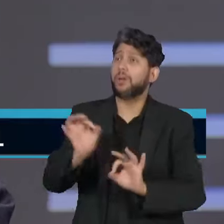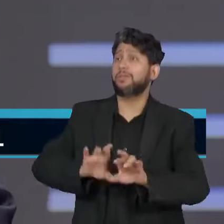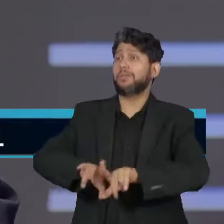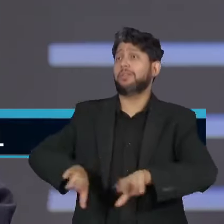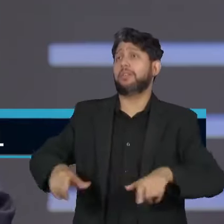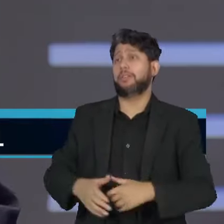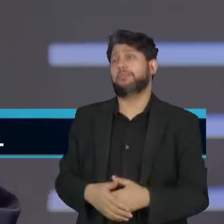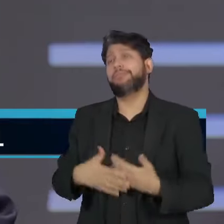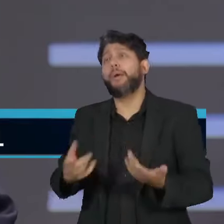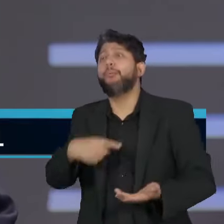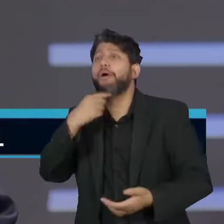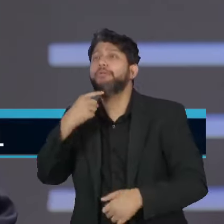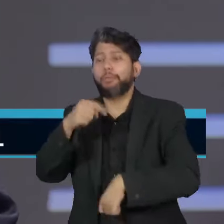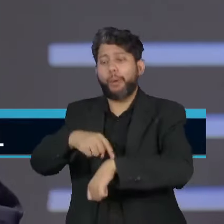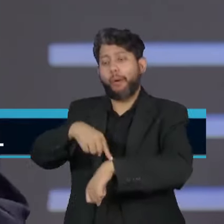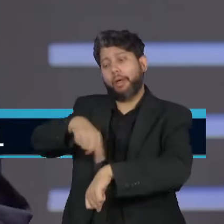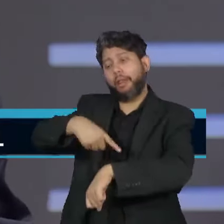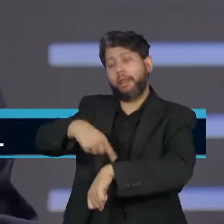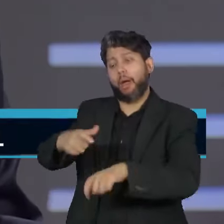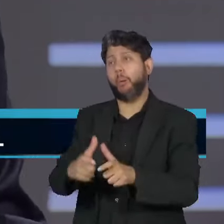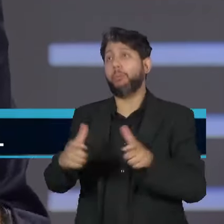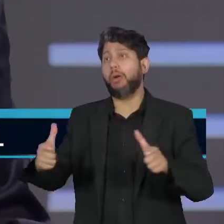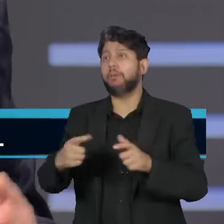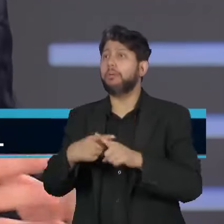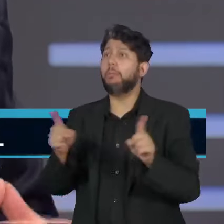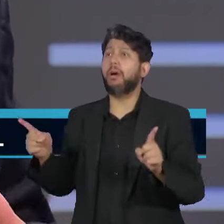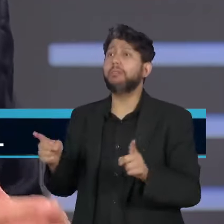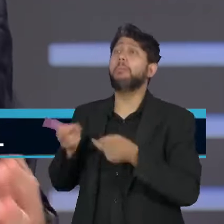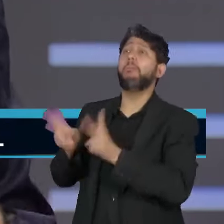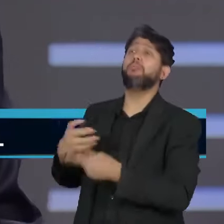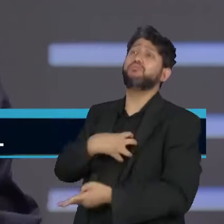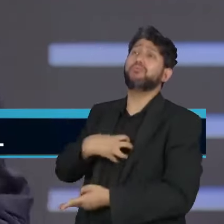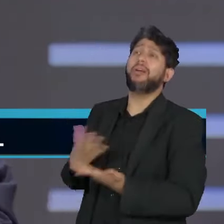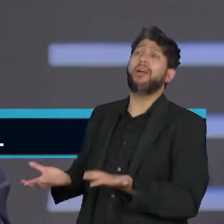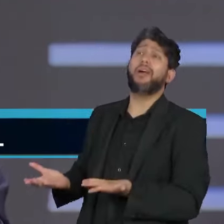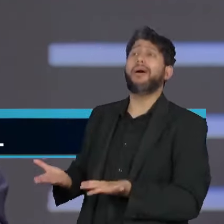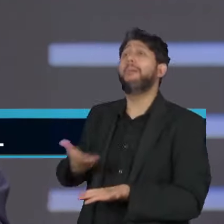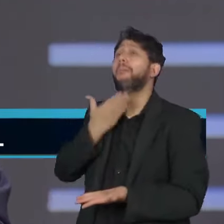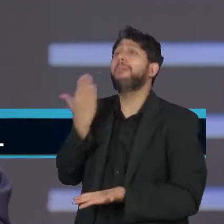não adianta a gente aumentar o tempo se a gente mantiver um jeito de ensinar e